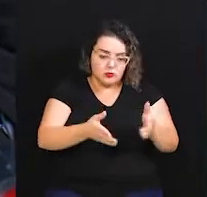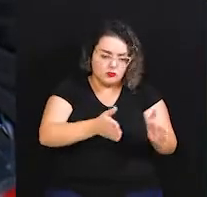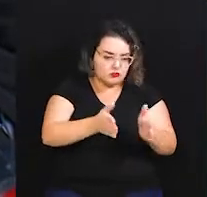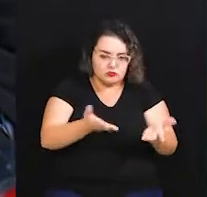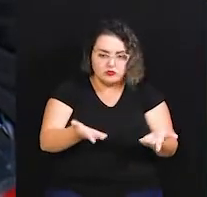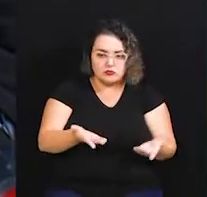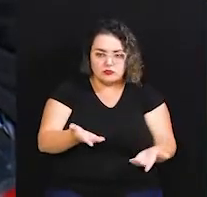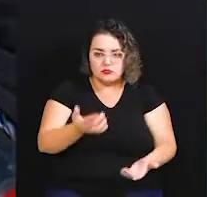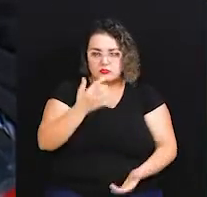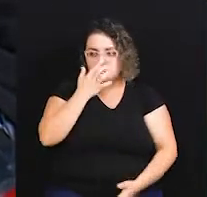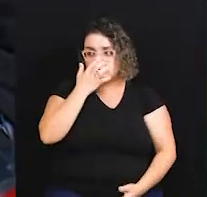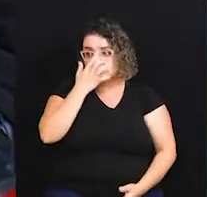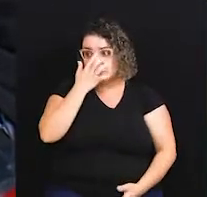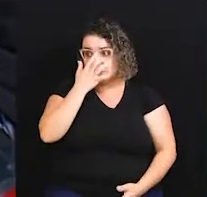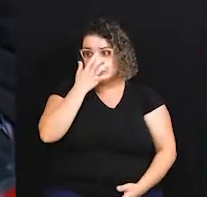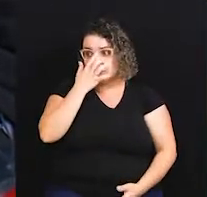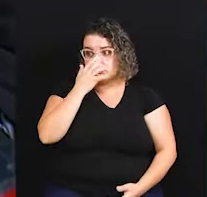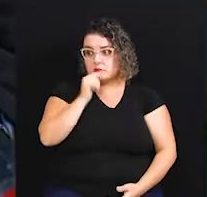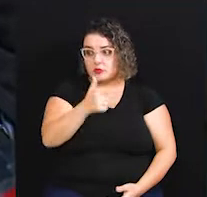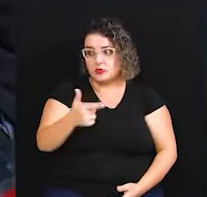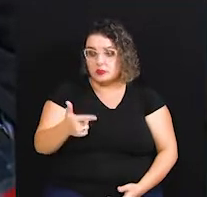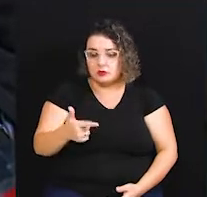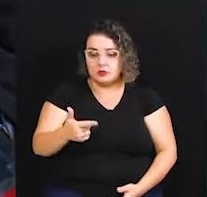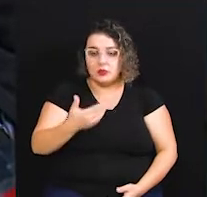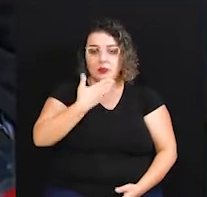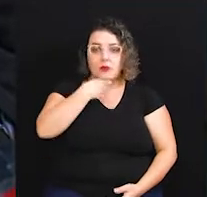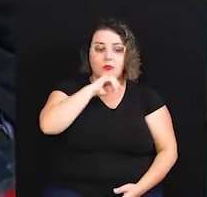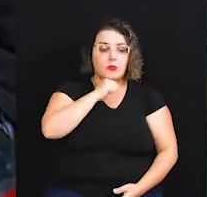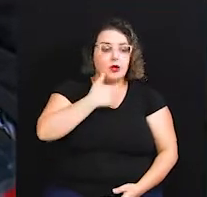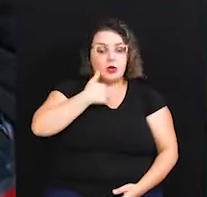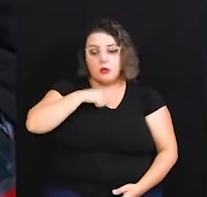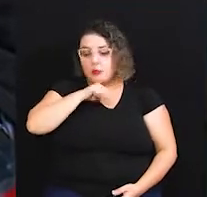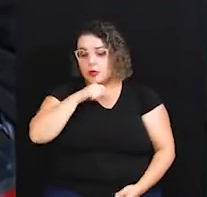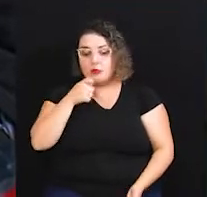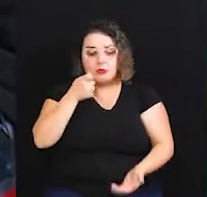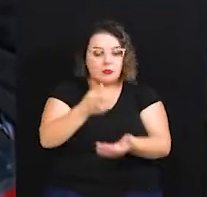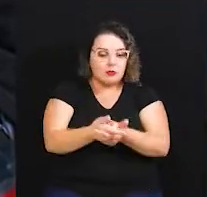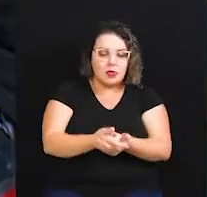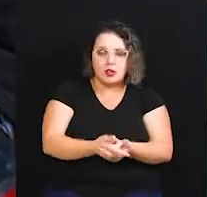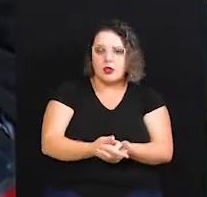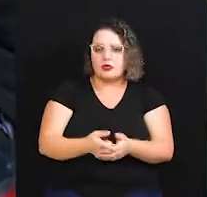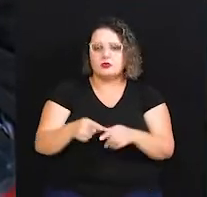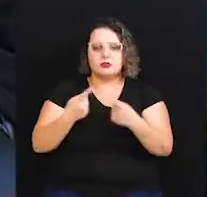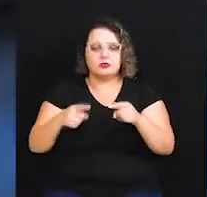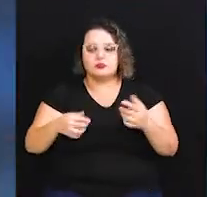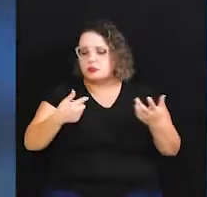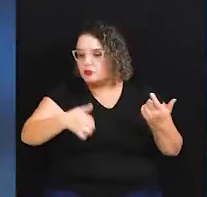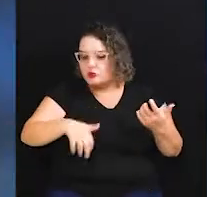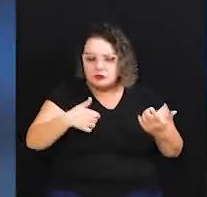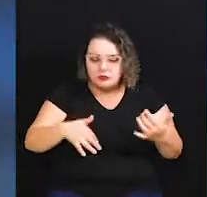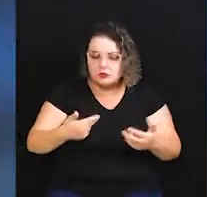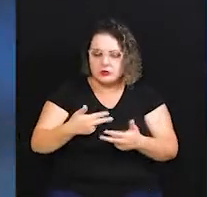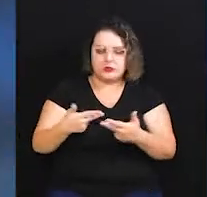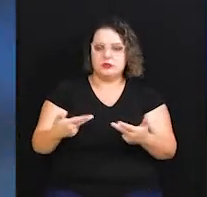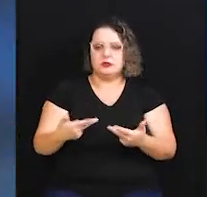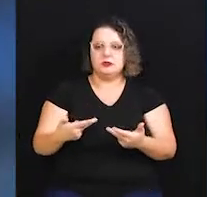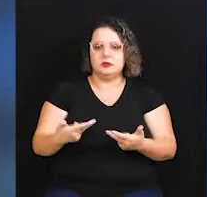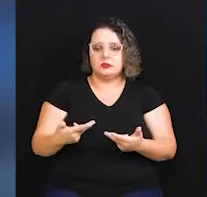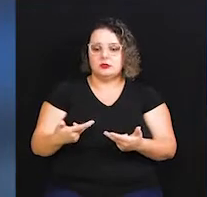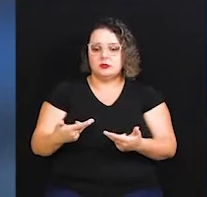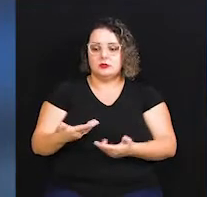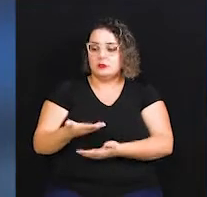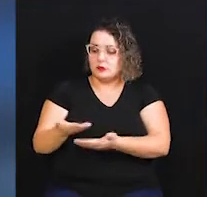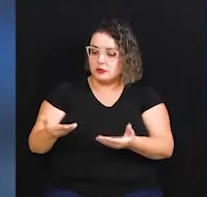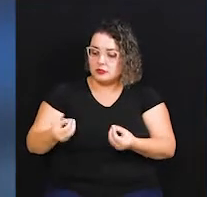momento não tem um pai ou uma mãe que possa pagar uma aula de música, possa pagar uma aula de violão, alguma coisa nesse sentido. E aqui